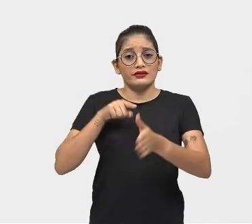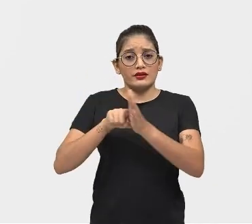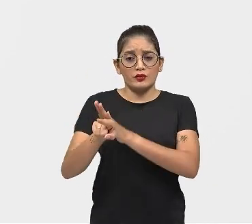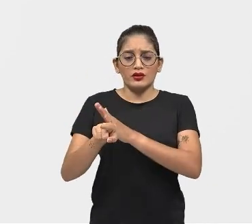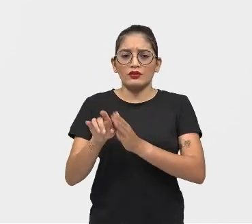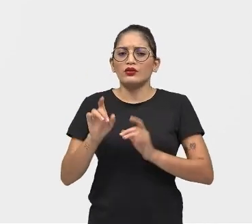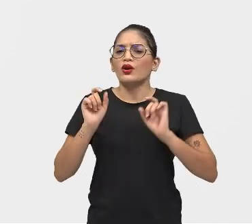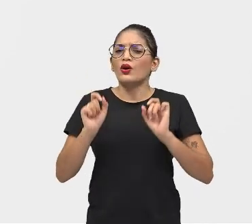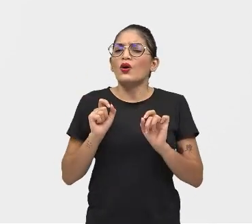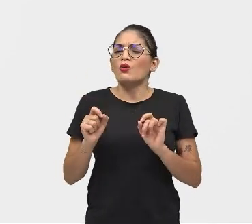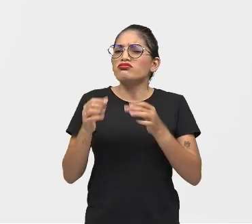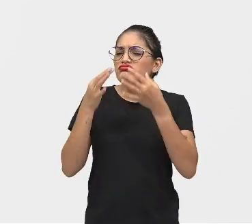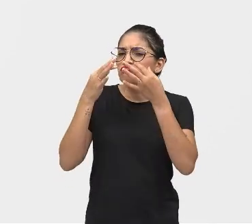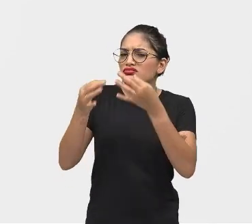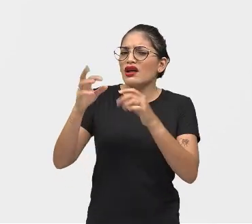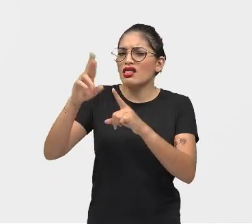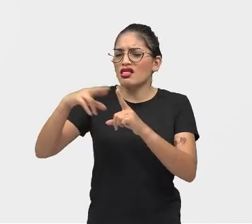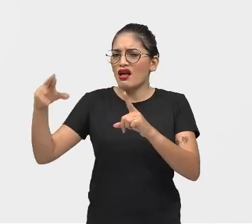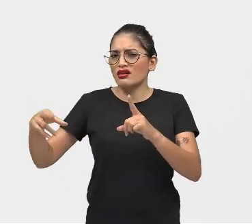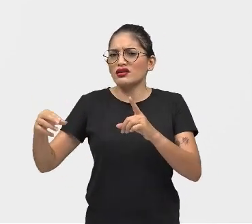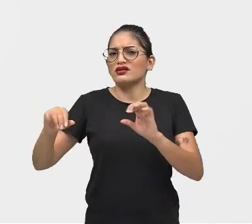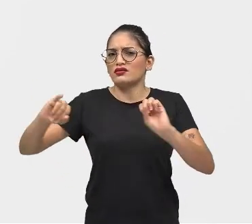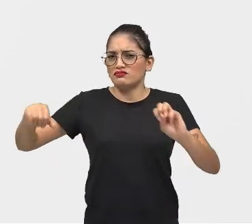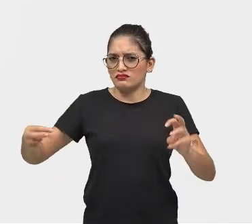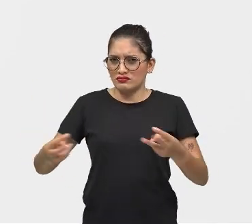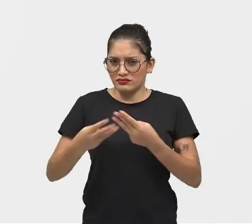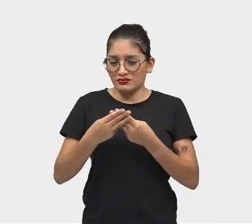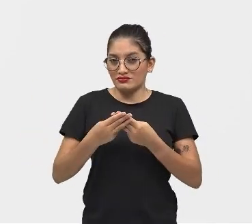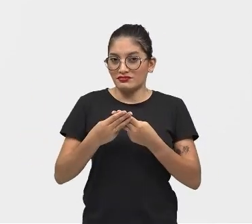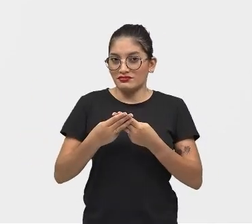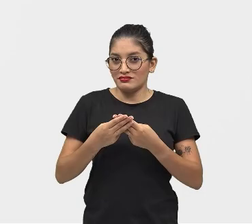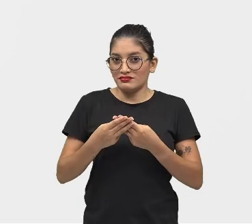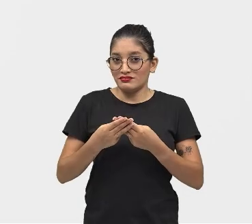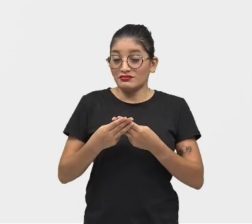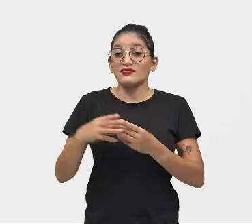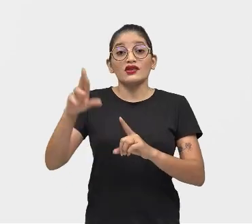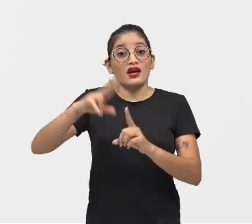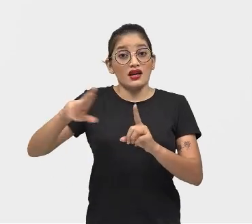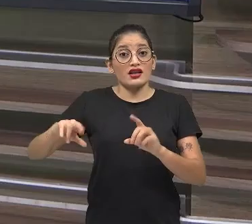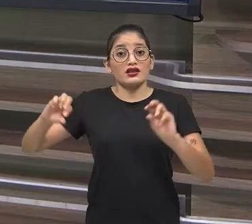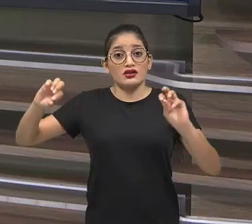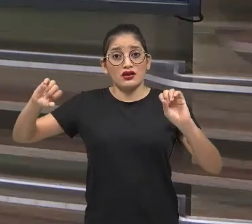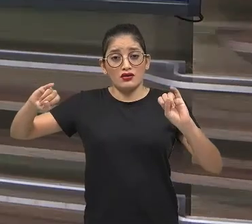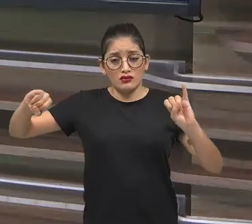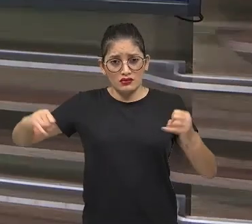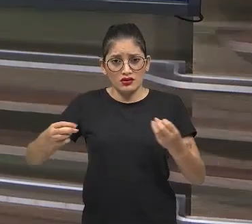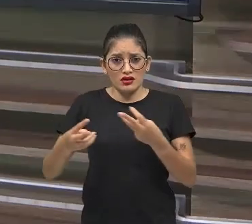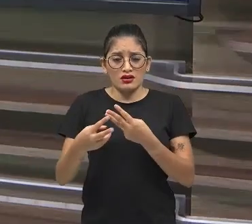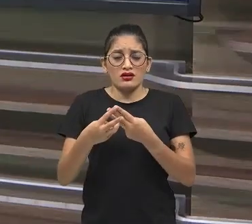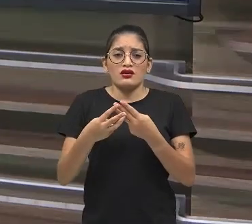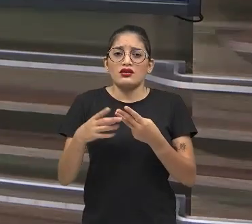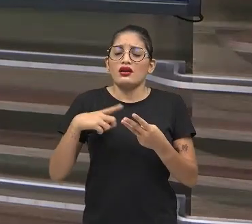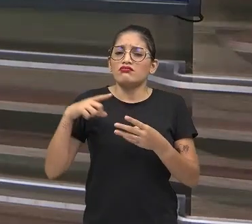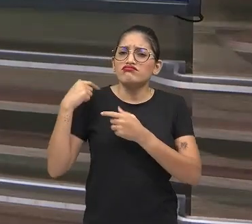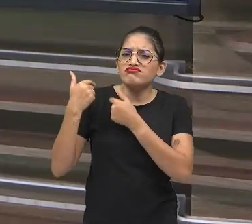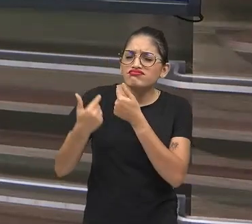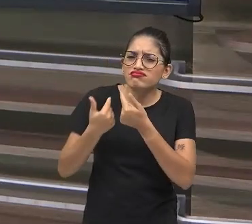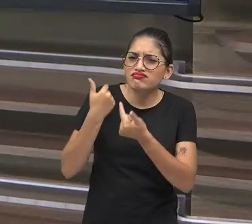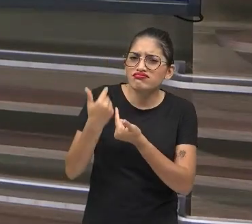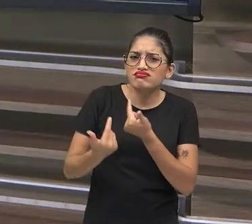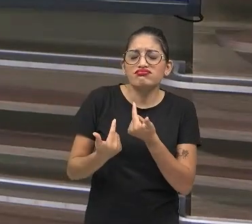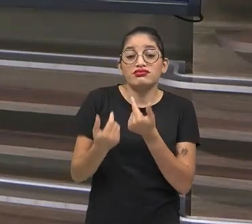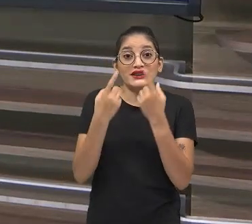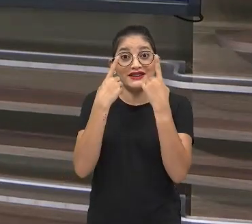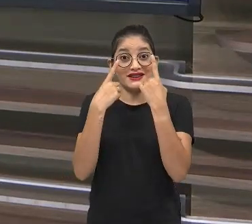mais lhe chamou a atenção na religião judaica? A religião judaica tem uma tradição, pessoal,